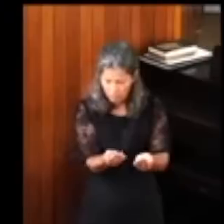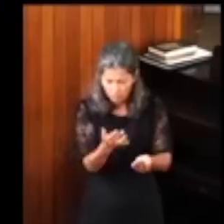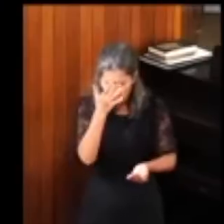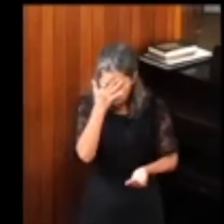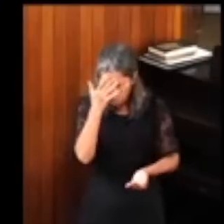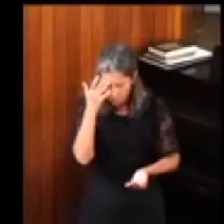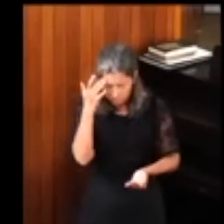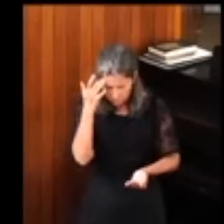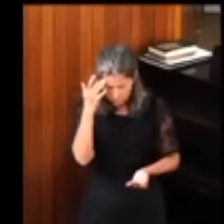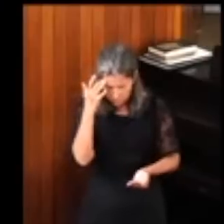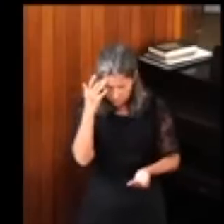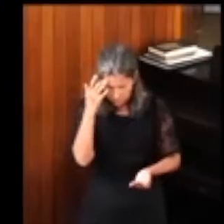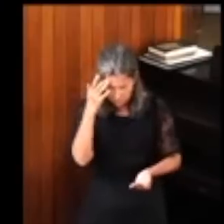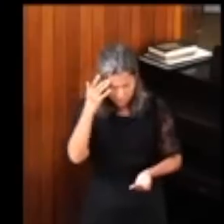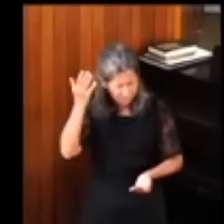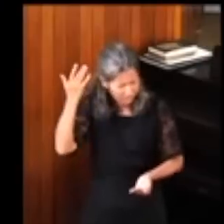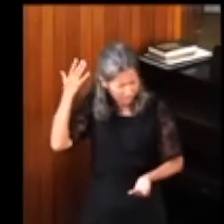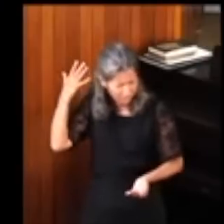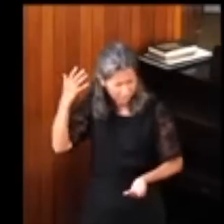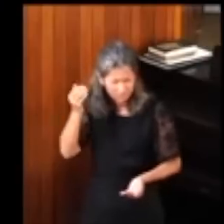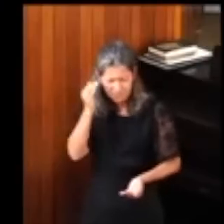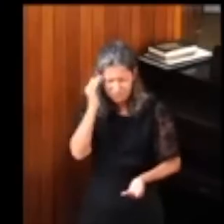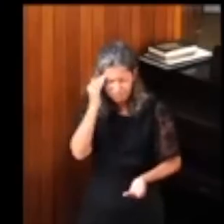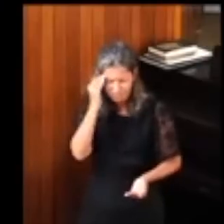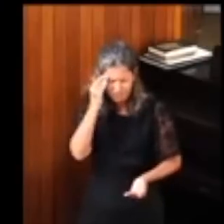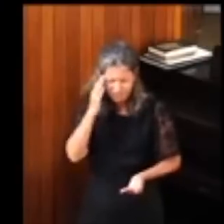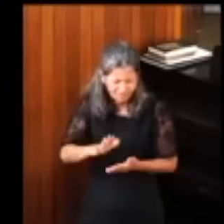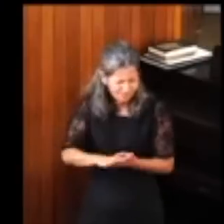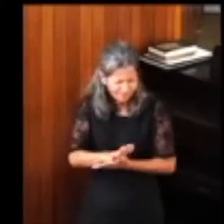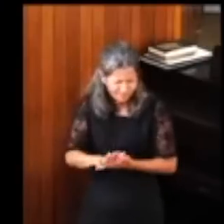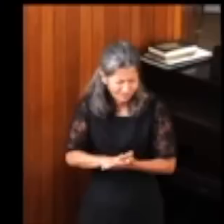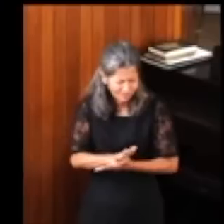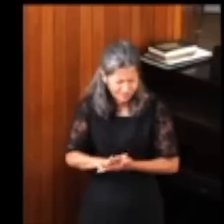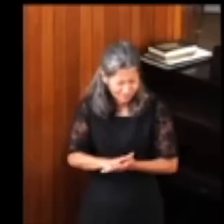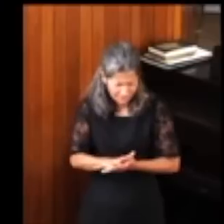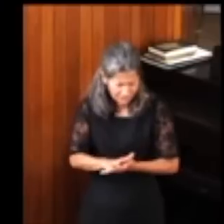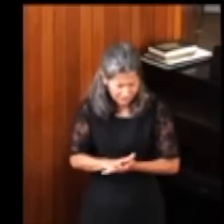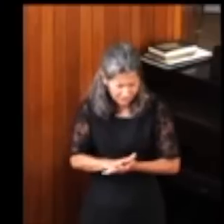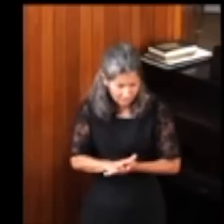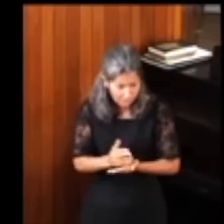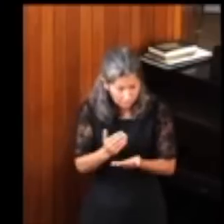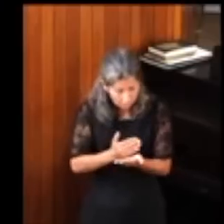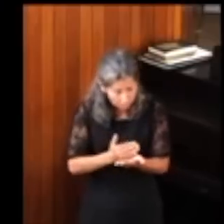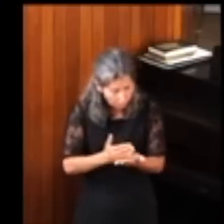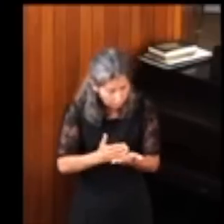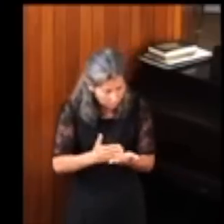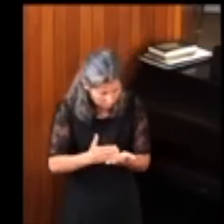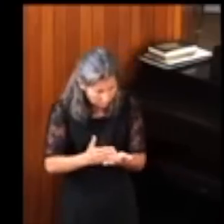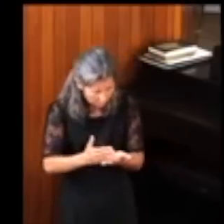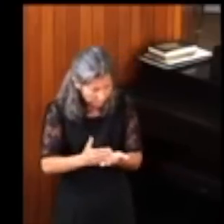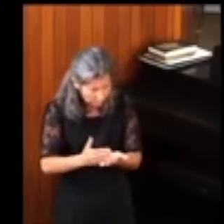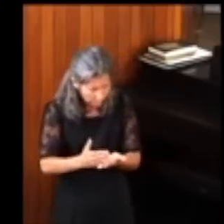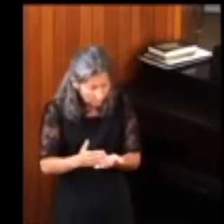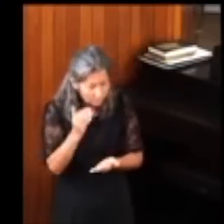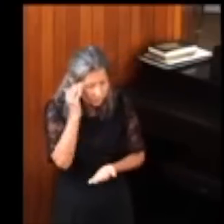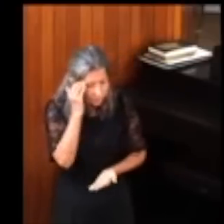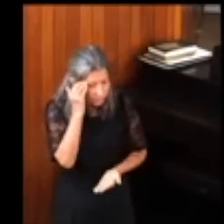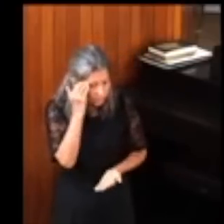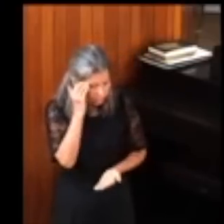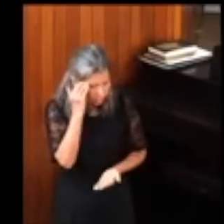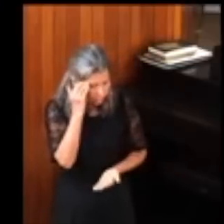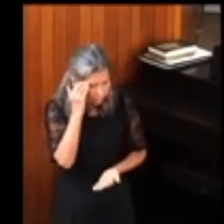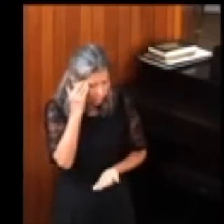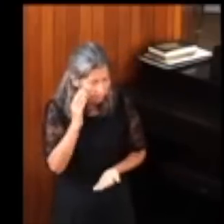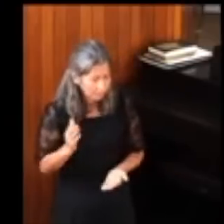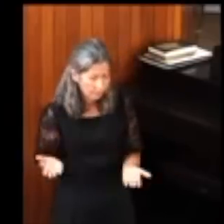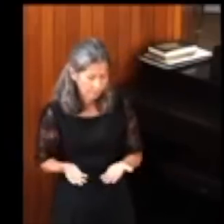não entendiam, ali no século XIX, meados de 1830, 20, pessoas começaram a entender esse livro,